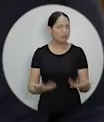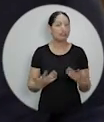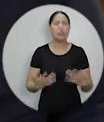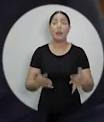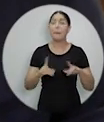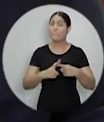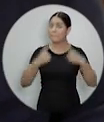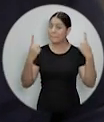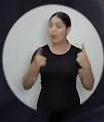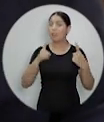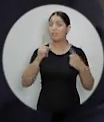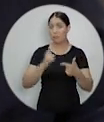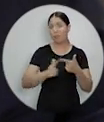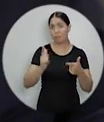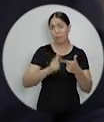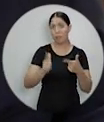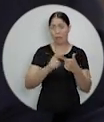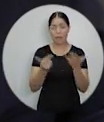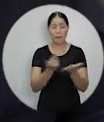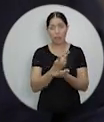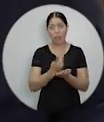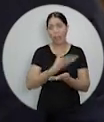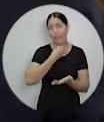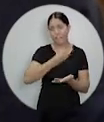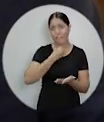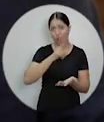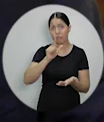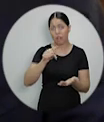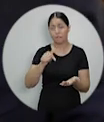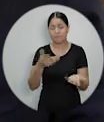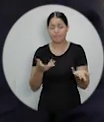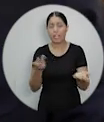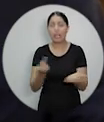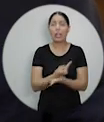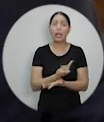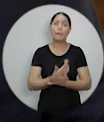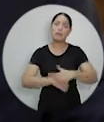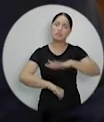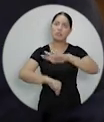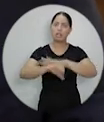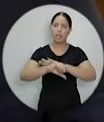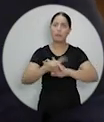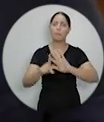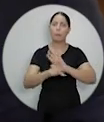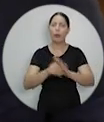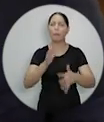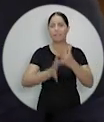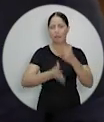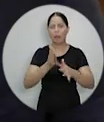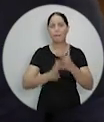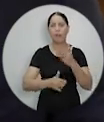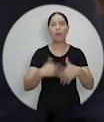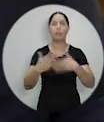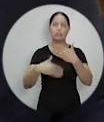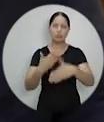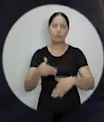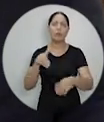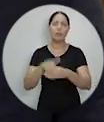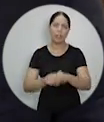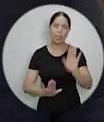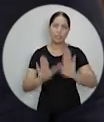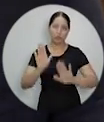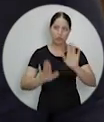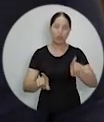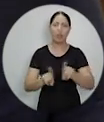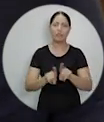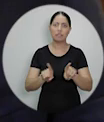Apesar das fraudes existirem, deverem ser combatidas como crimes, como prejuízos ao processo eleitoral, levando à